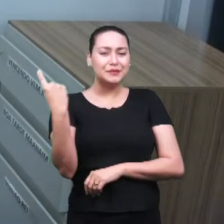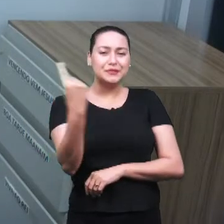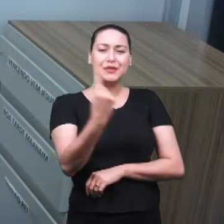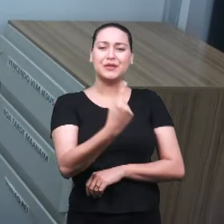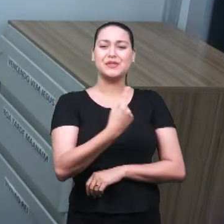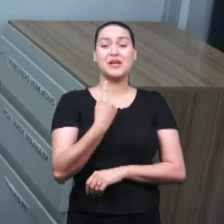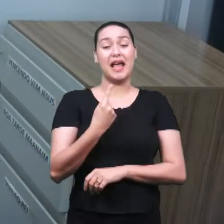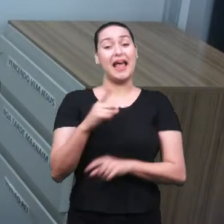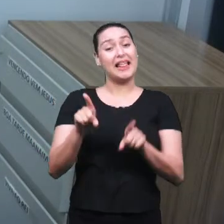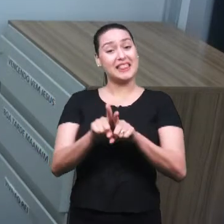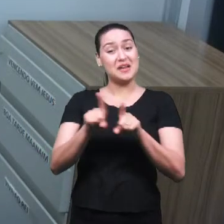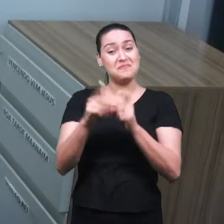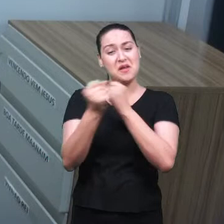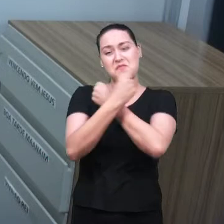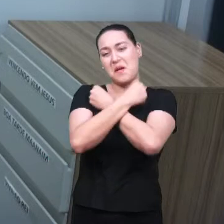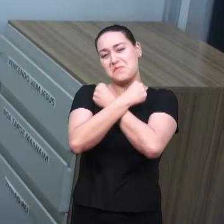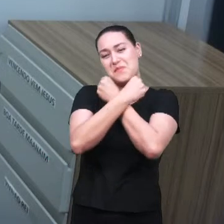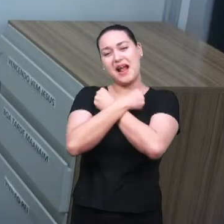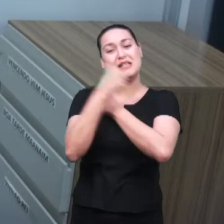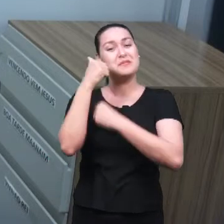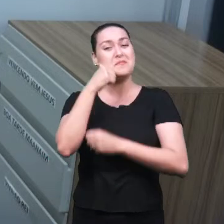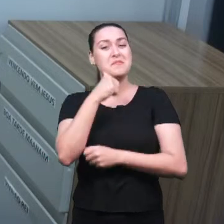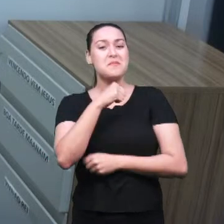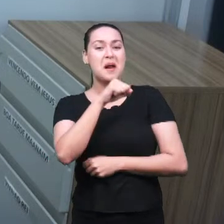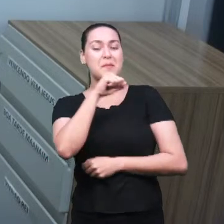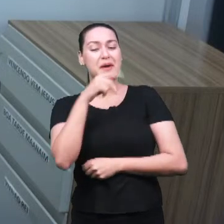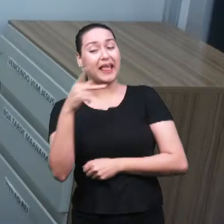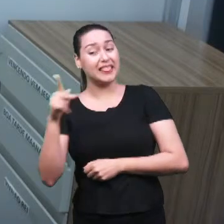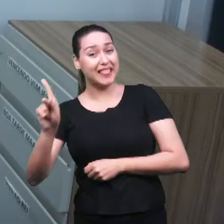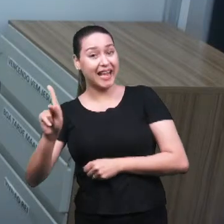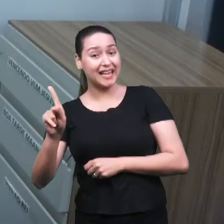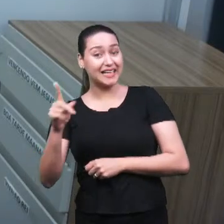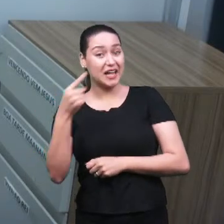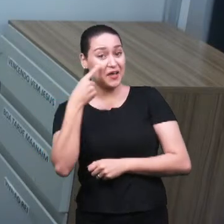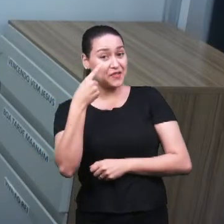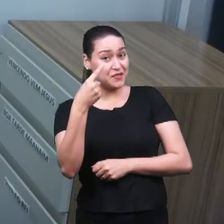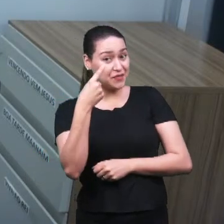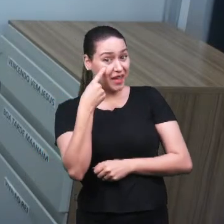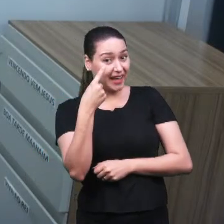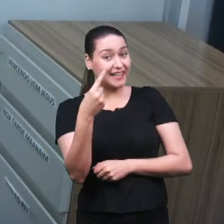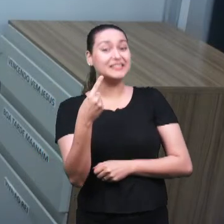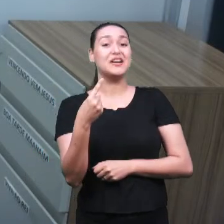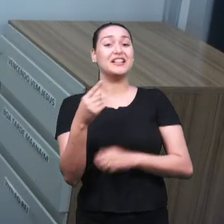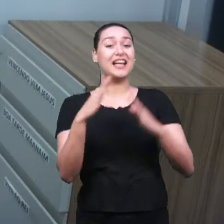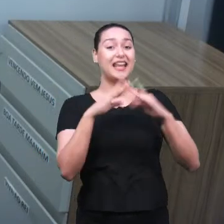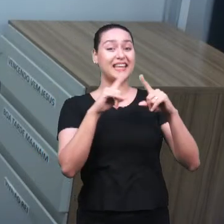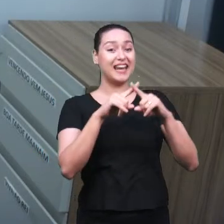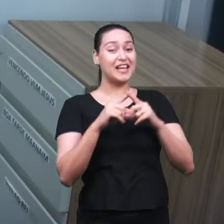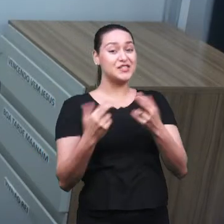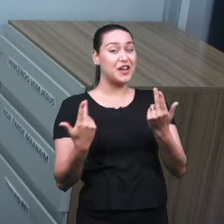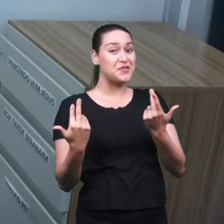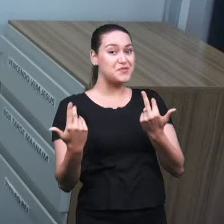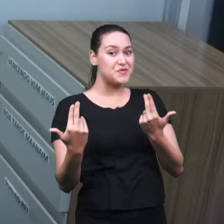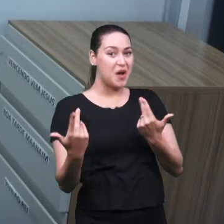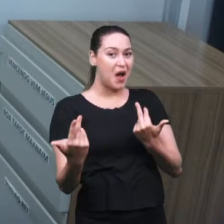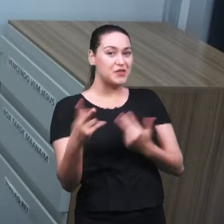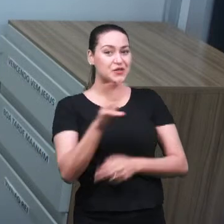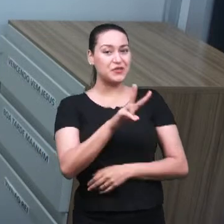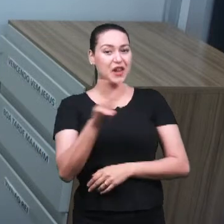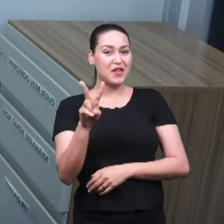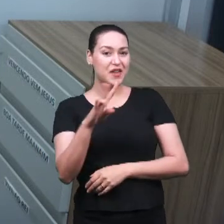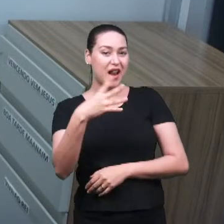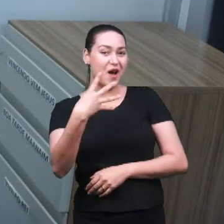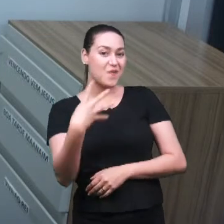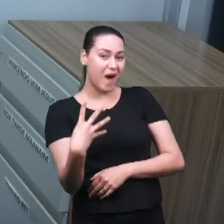para a mamãe dele, que com certeza está assistindo. É lá da igreja que eu também estou frequentando, a Igreja Cristã Maranata, Vila Velha 4, nosso